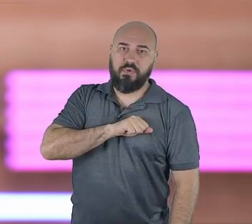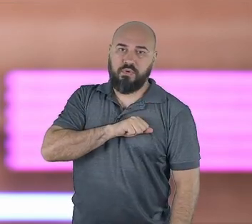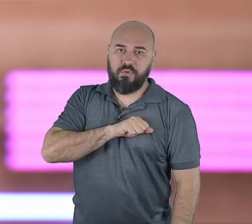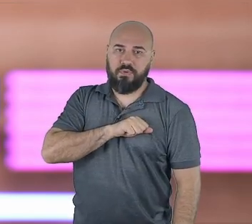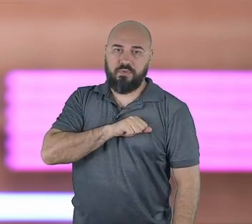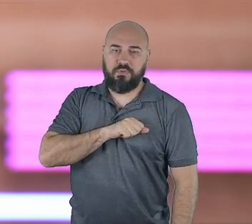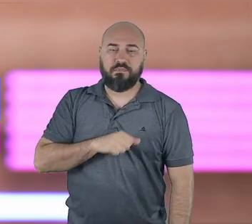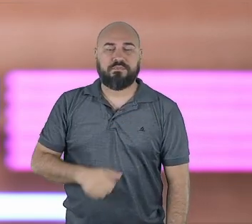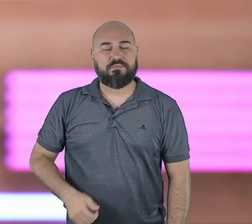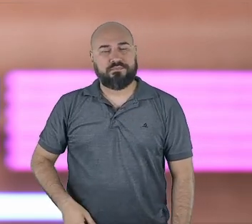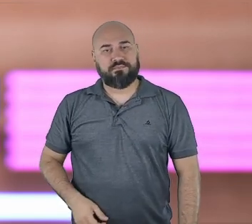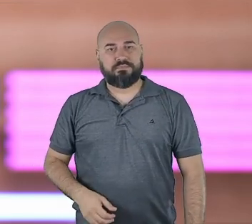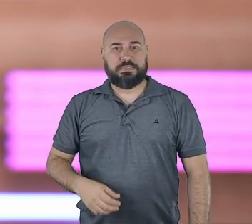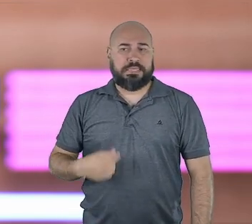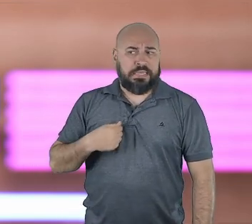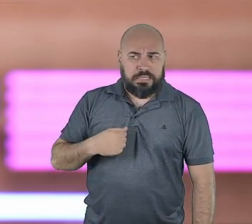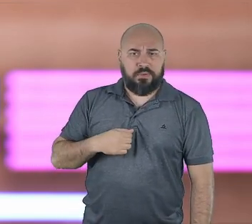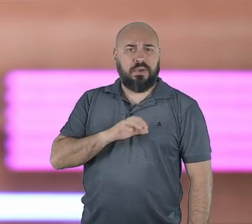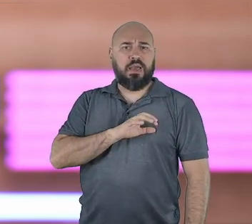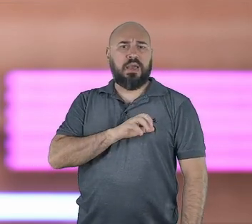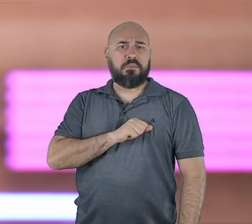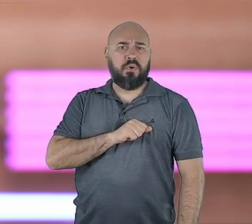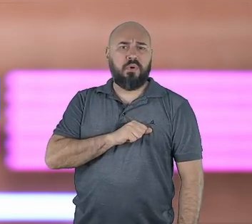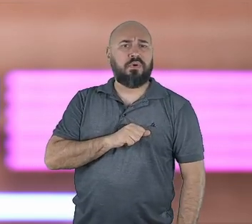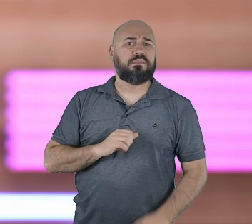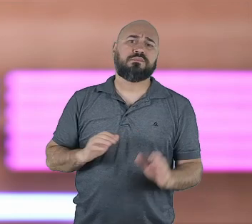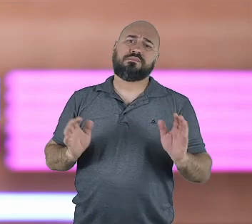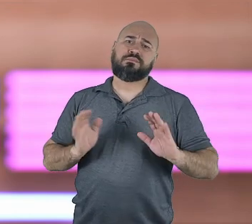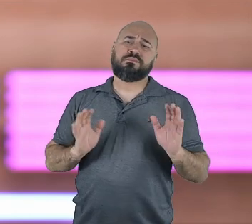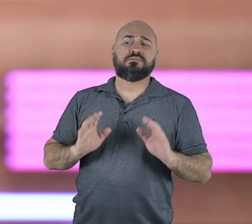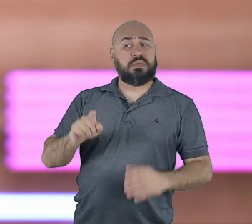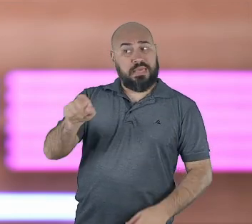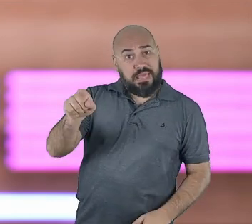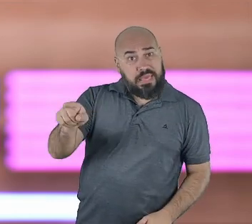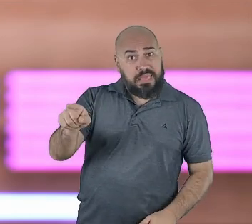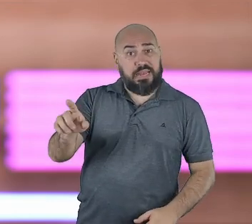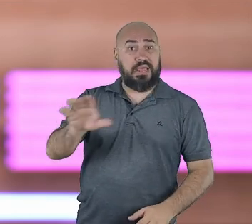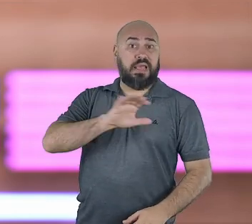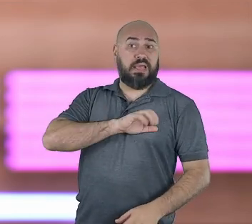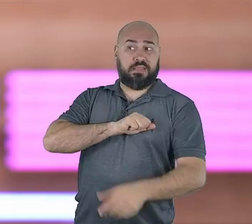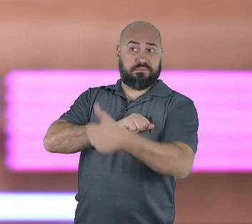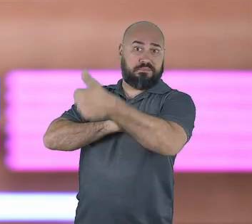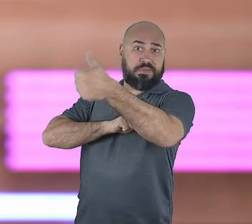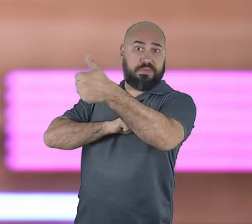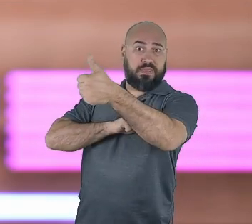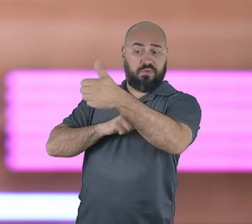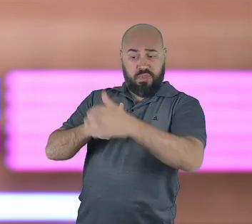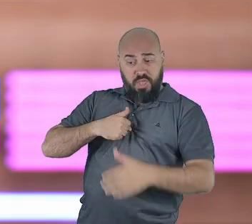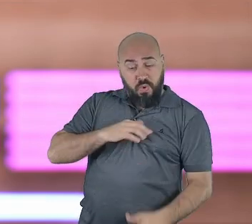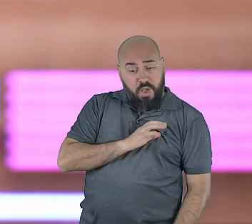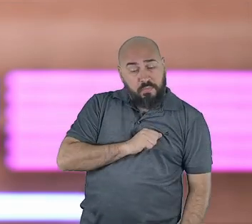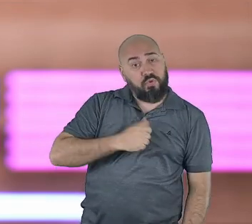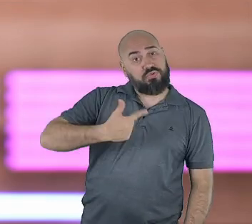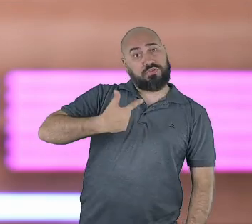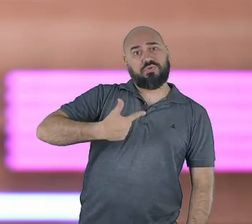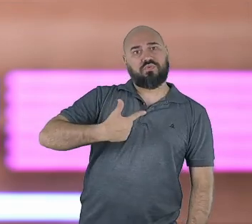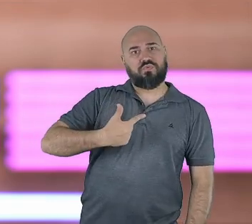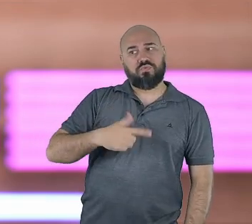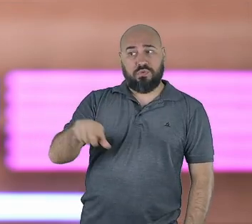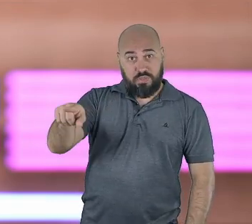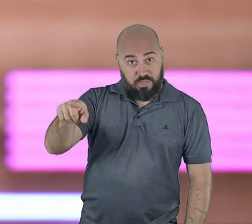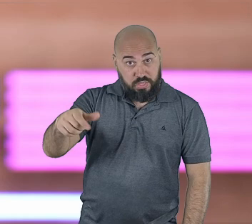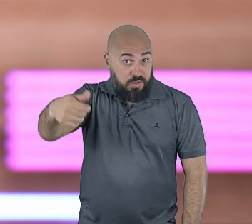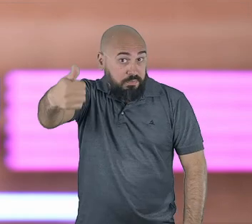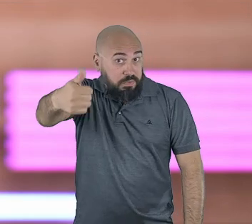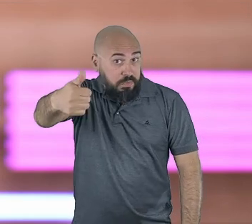tenhamos amado a Deus, mas em que Ele nos amou e enviou o seu Filho